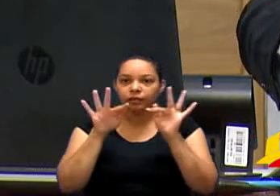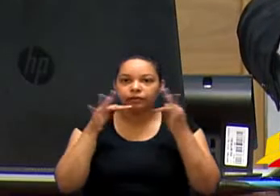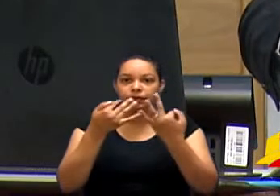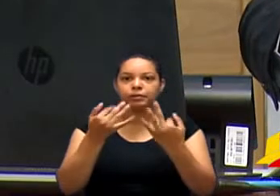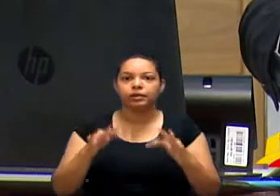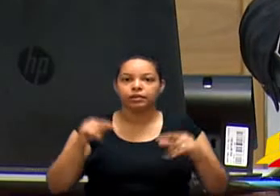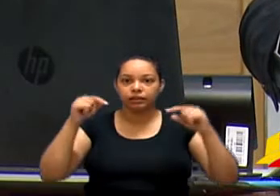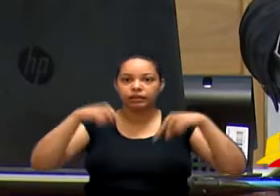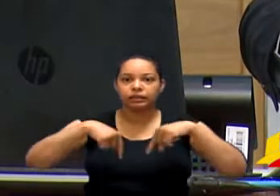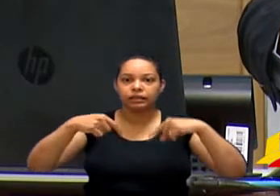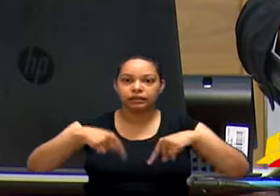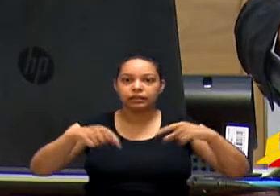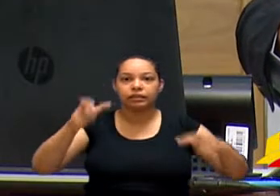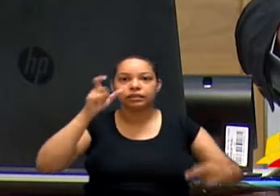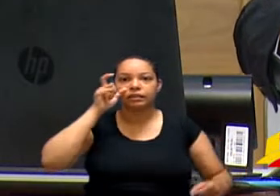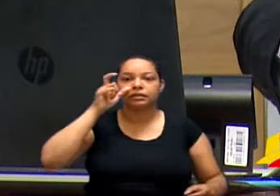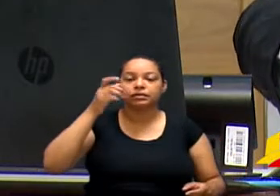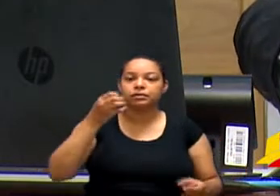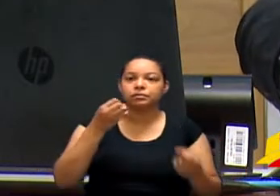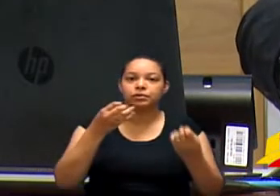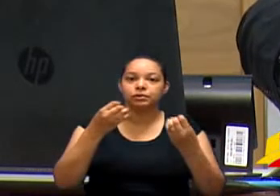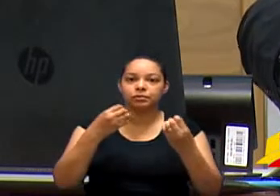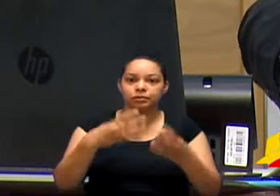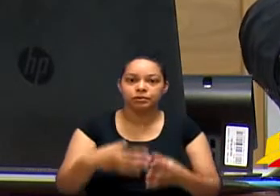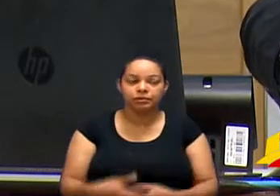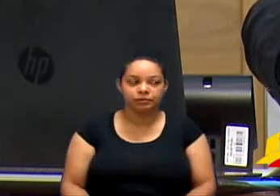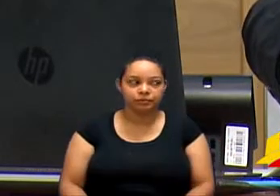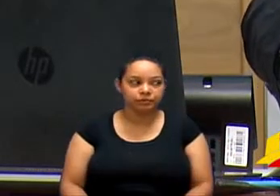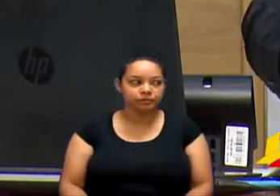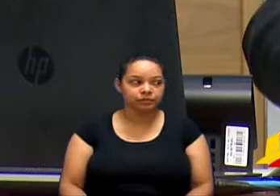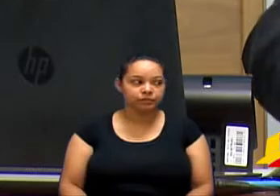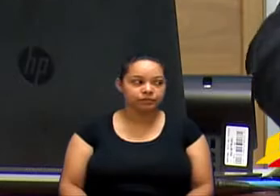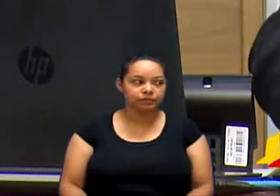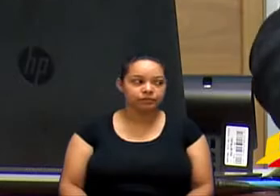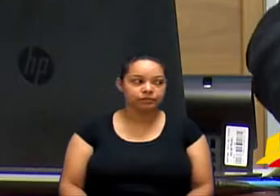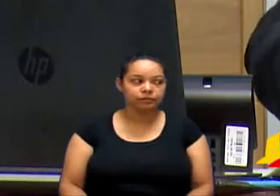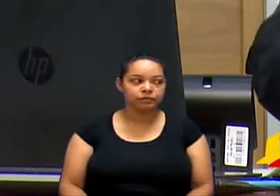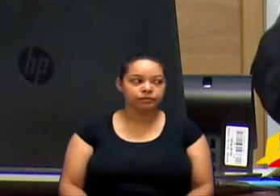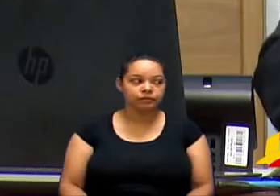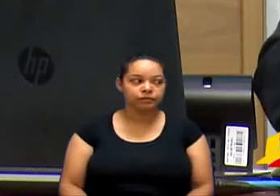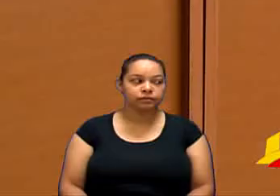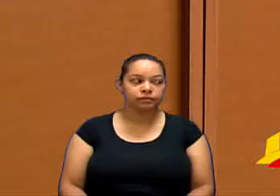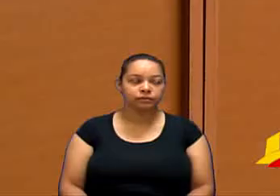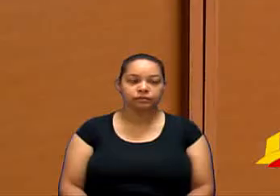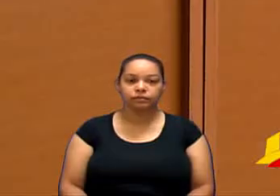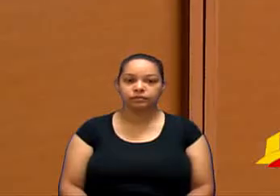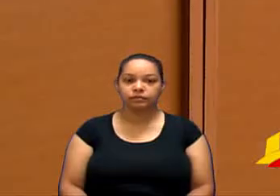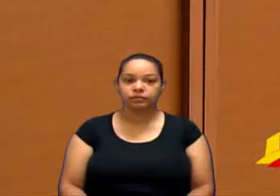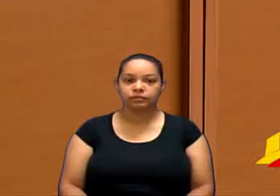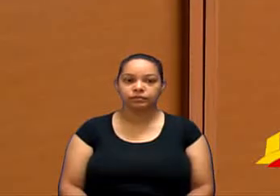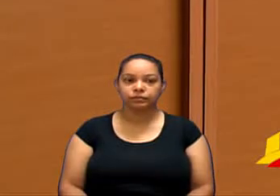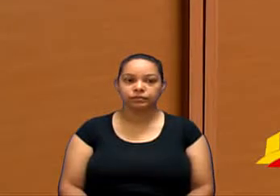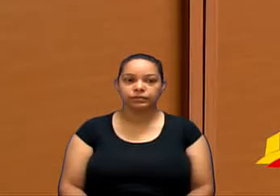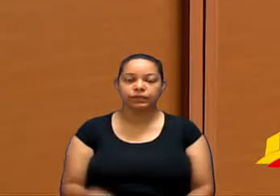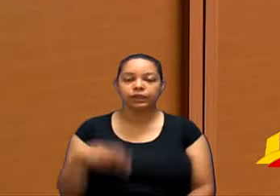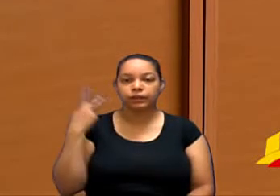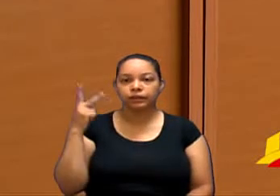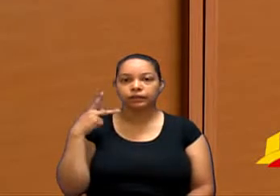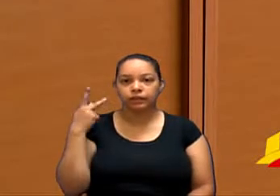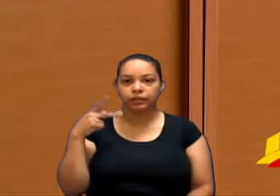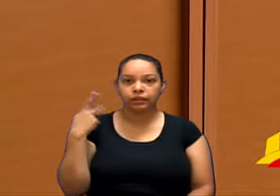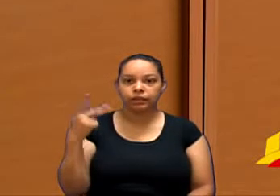por favor vereador gostaria de dar uma palavra eu gostaria que os vereadores